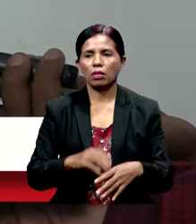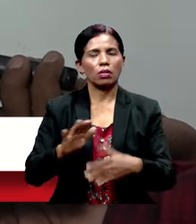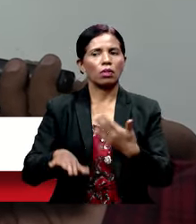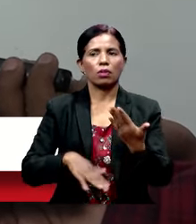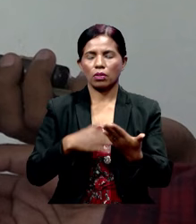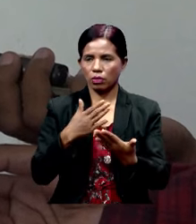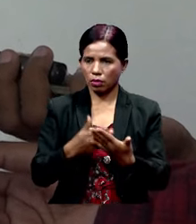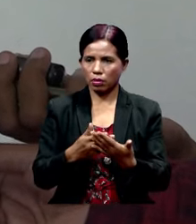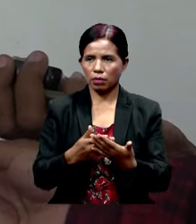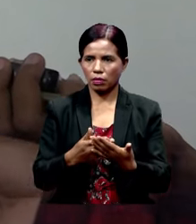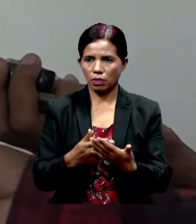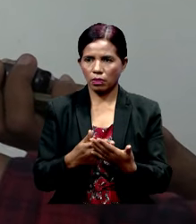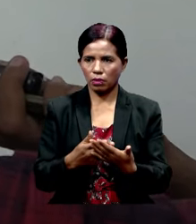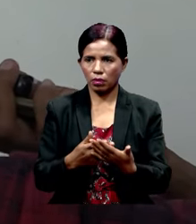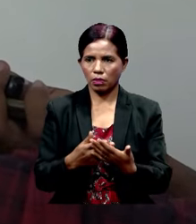hutu